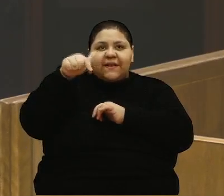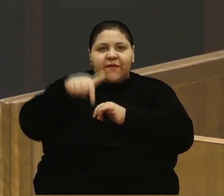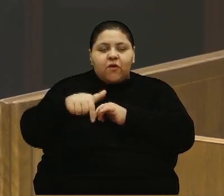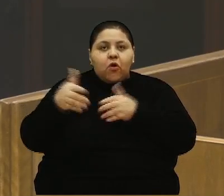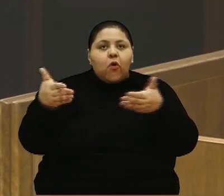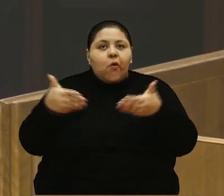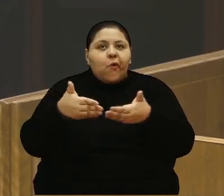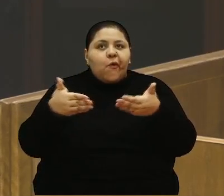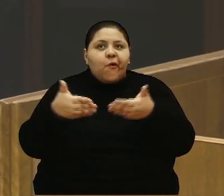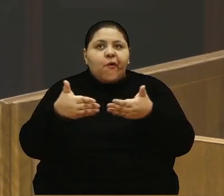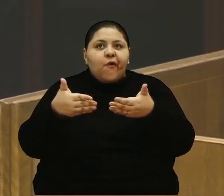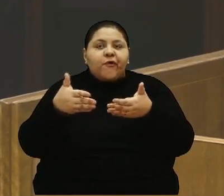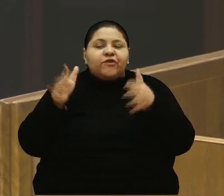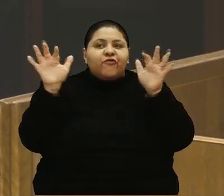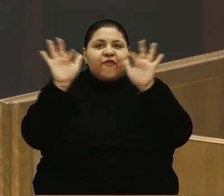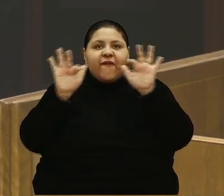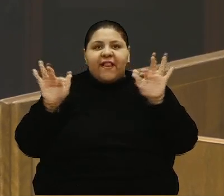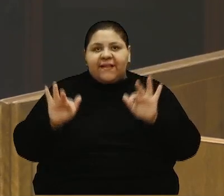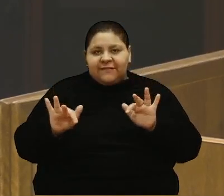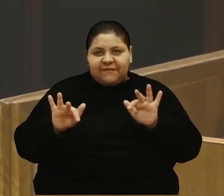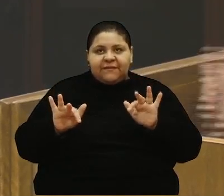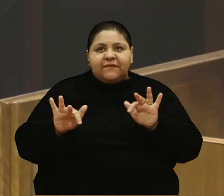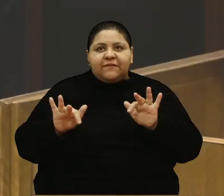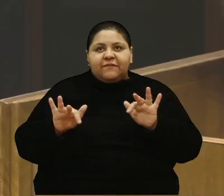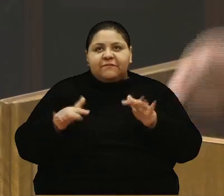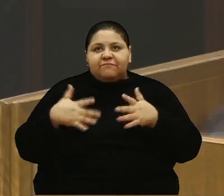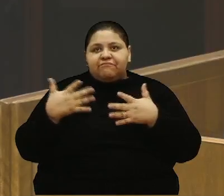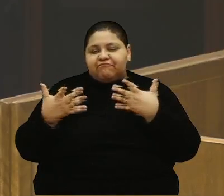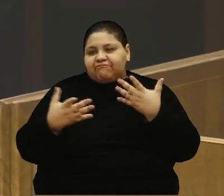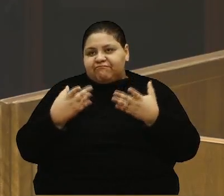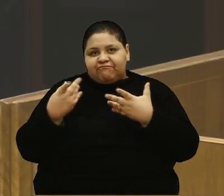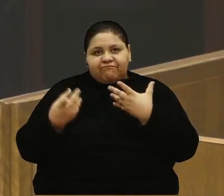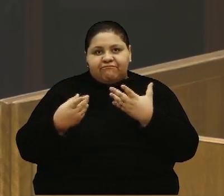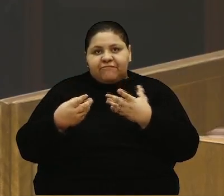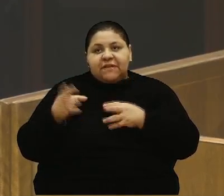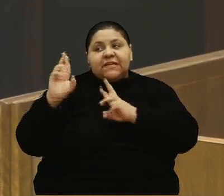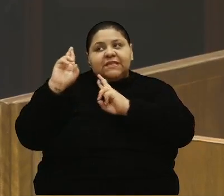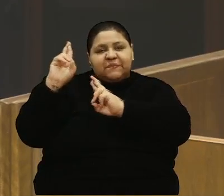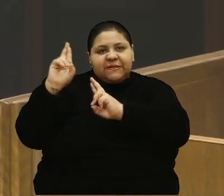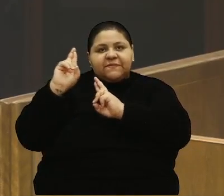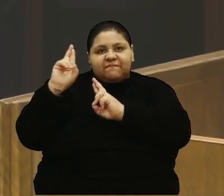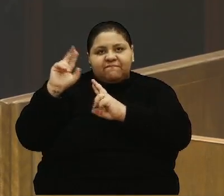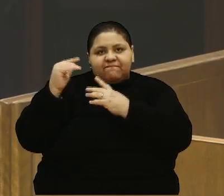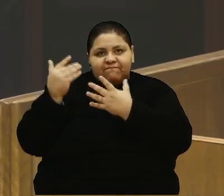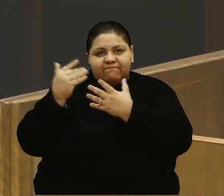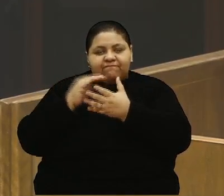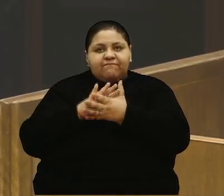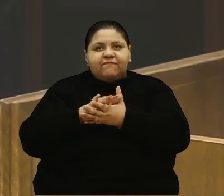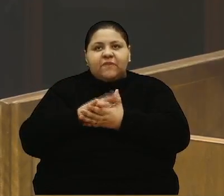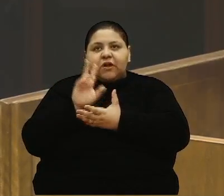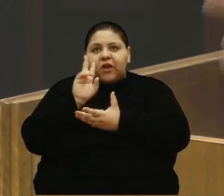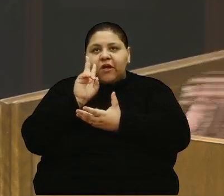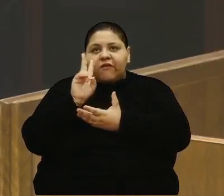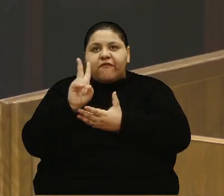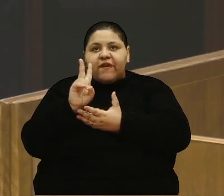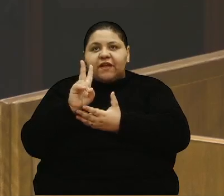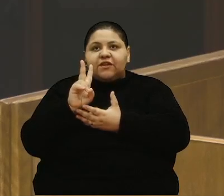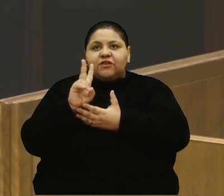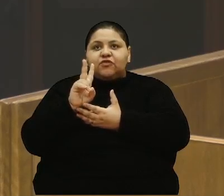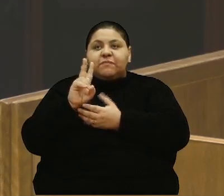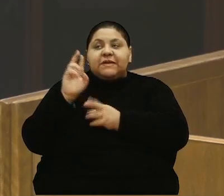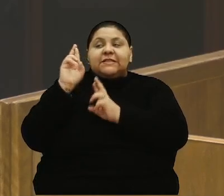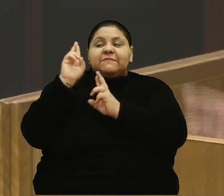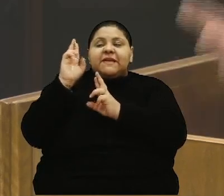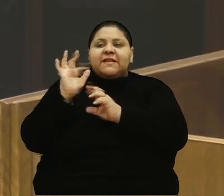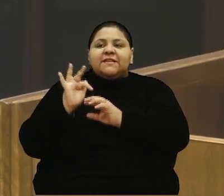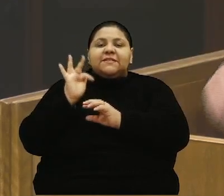venho bastante contente, pelo menos esperançoso, né? Vendo uma luz que se acende no fim